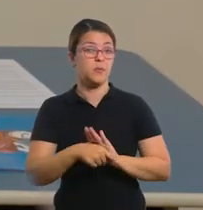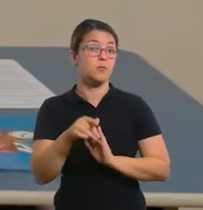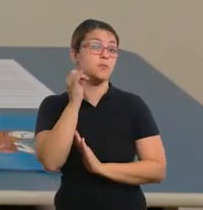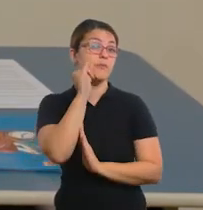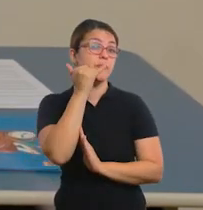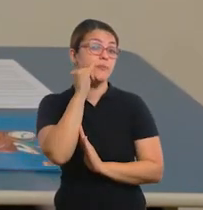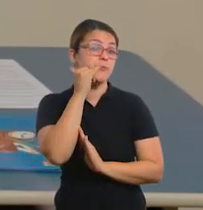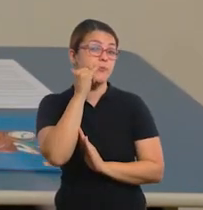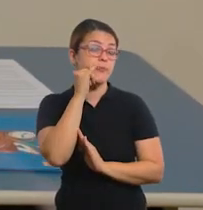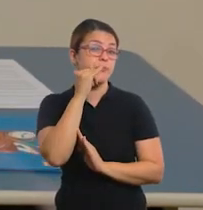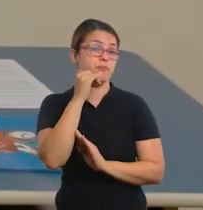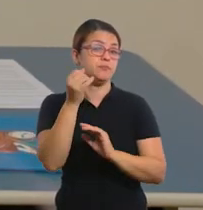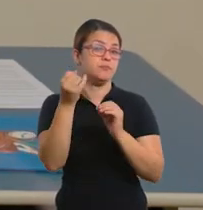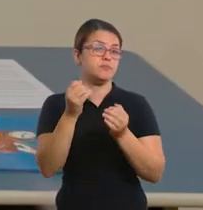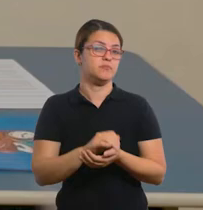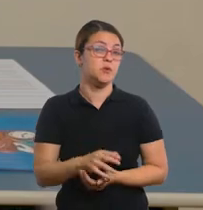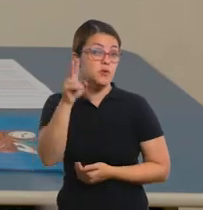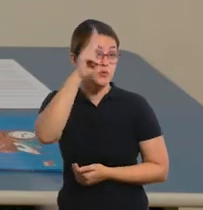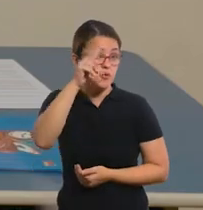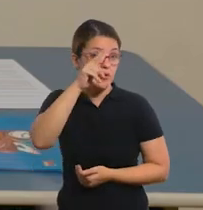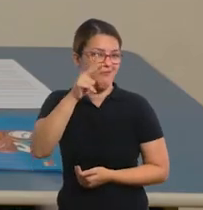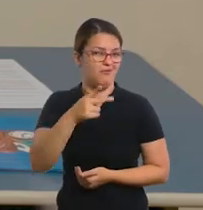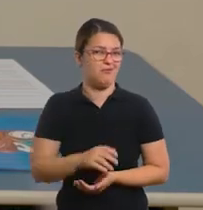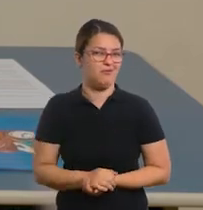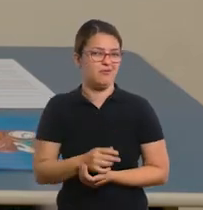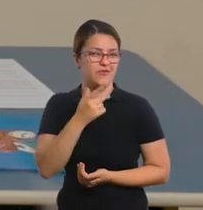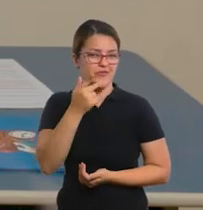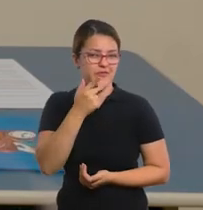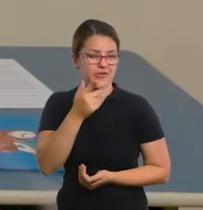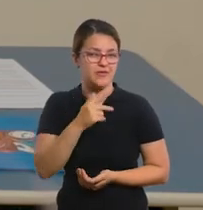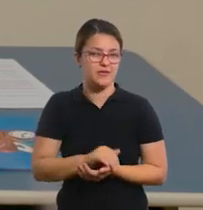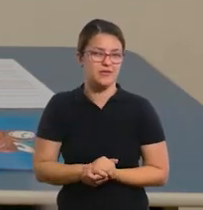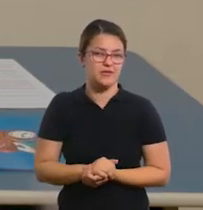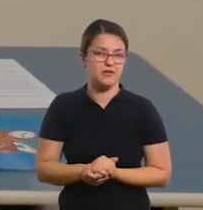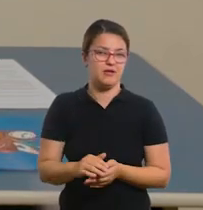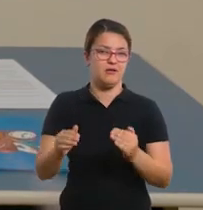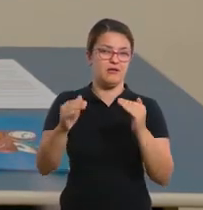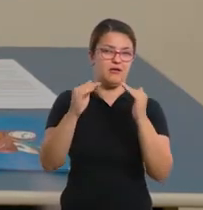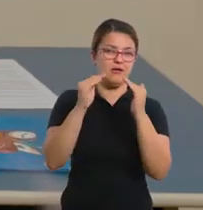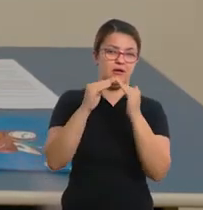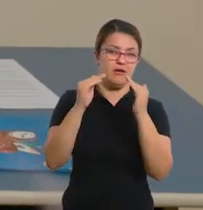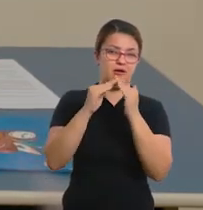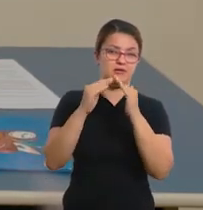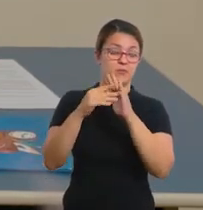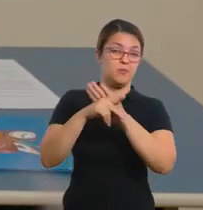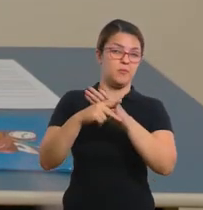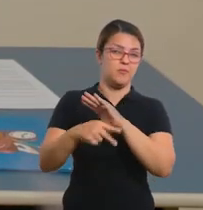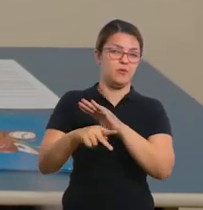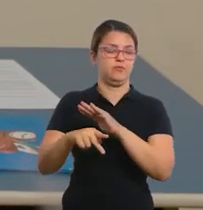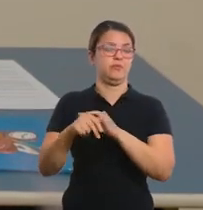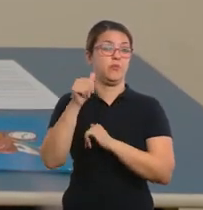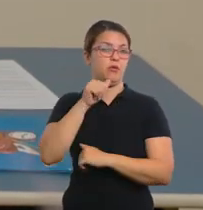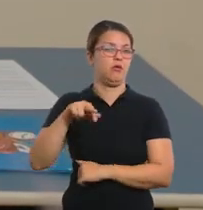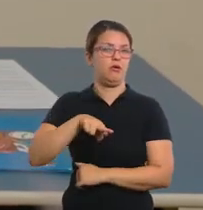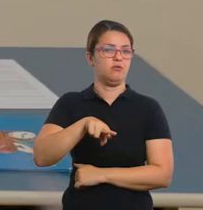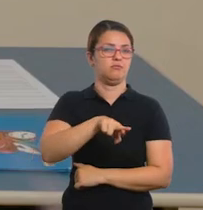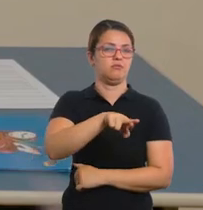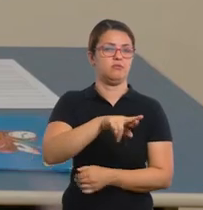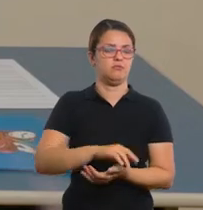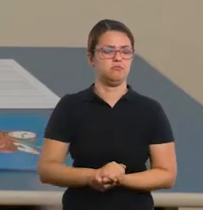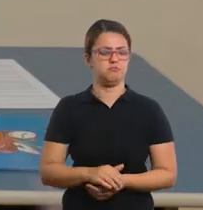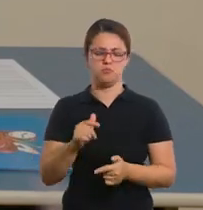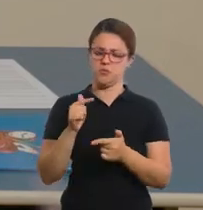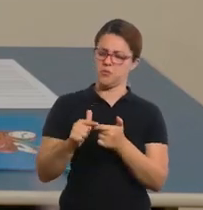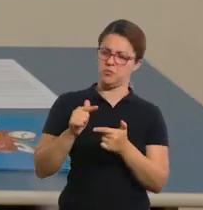ele narra uma história, né? Neste caso, ele narra a história da Dona Rata na sua casa. E este poema, ele tem